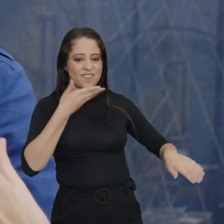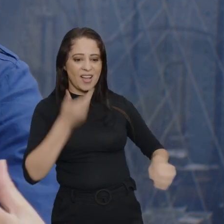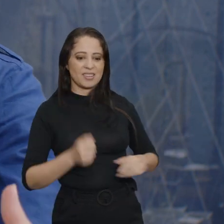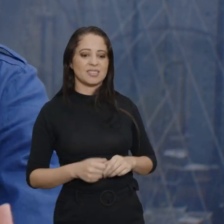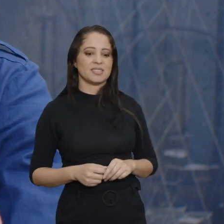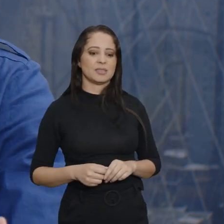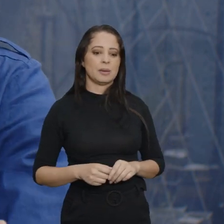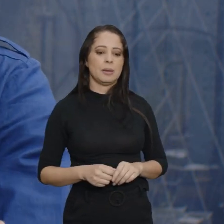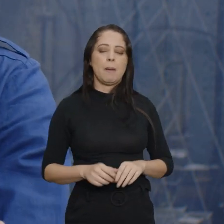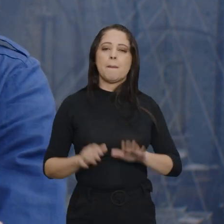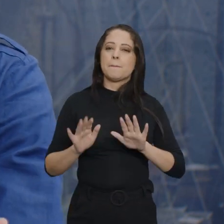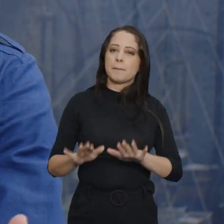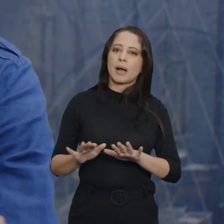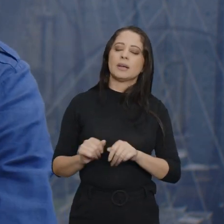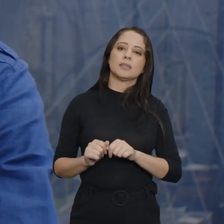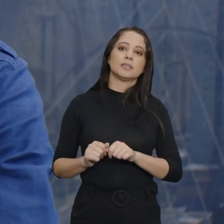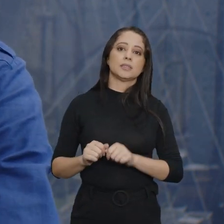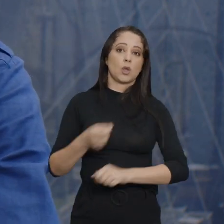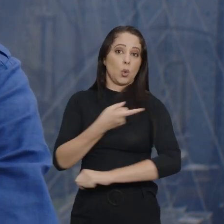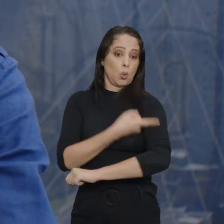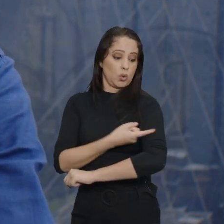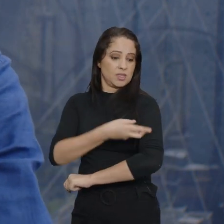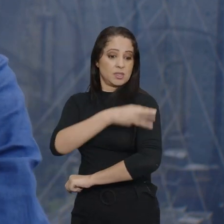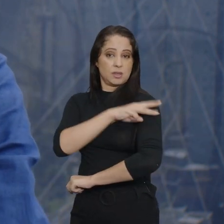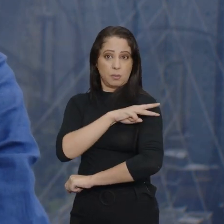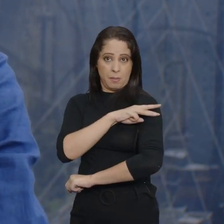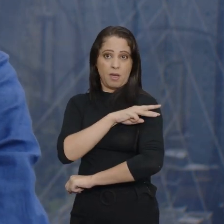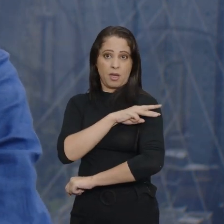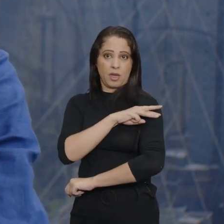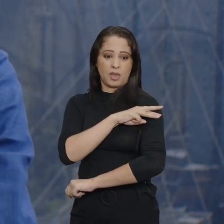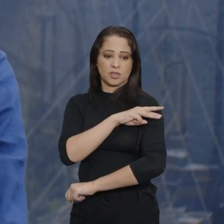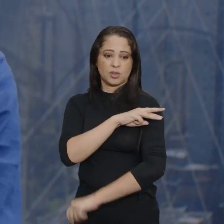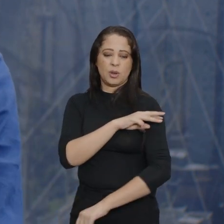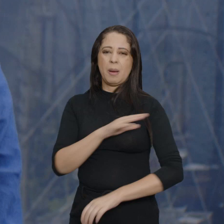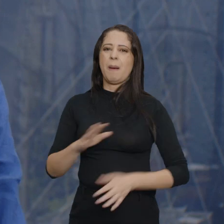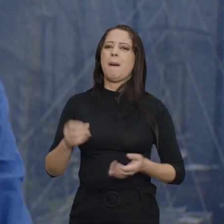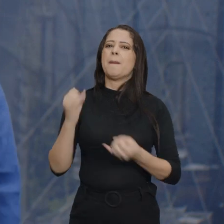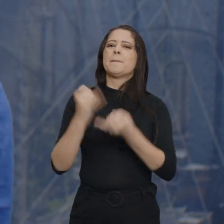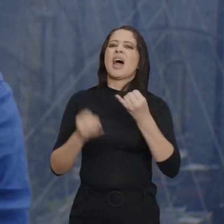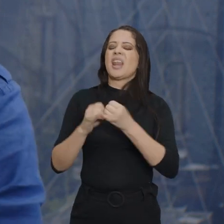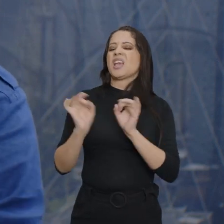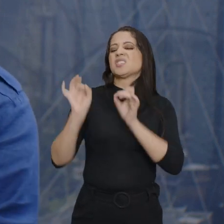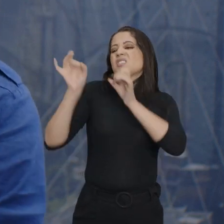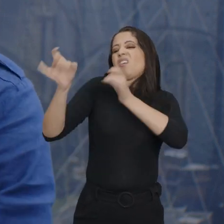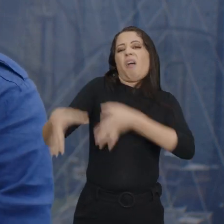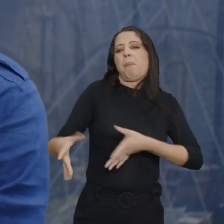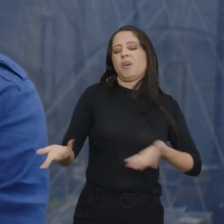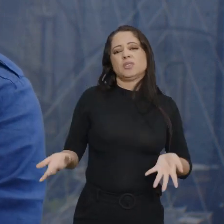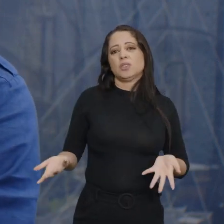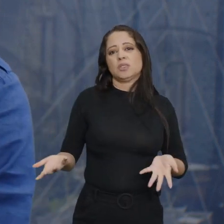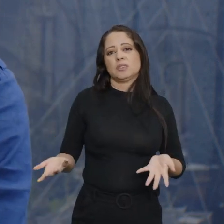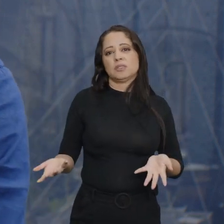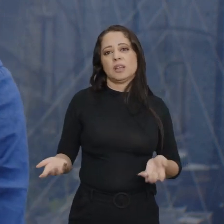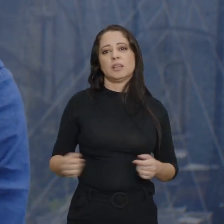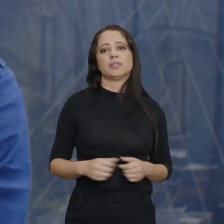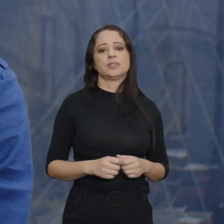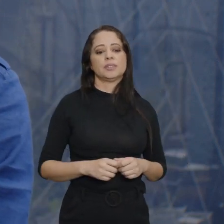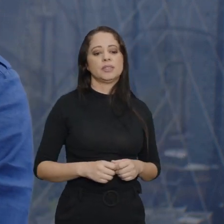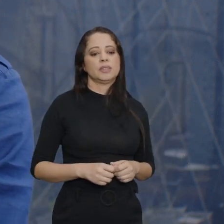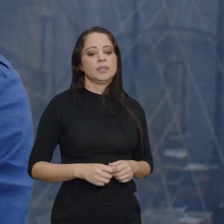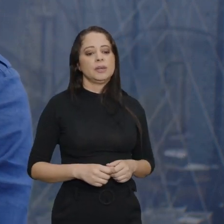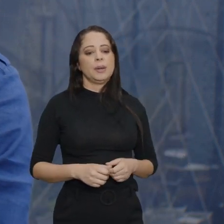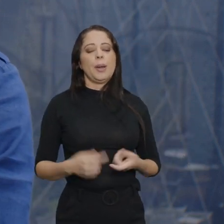que alguém vai fazer com elas. Mas o ensino médio, às vezes, eu acho que ele é meio jogado. Em que sentido? A